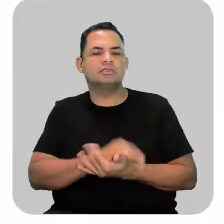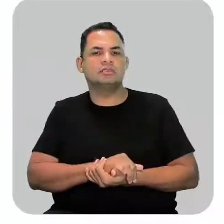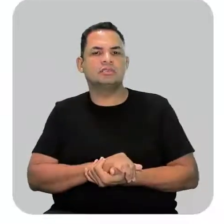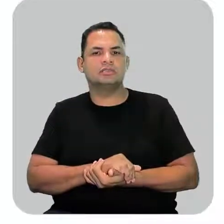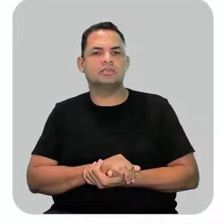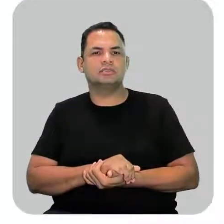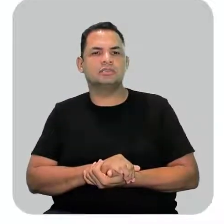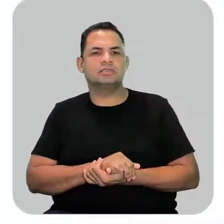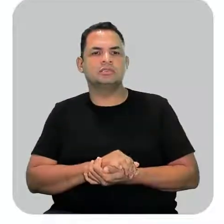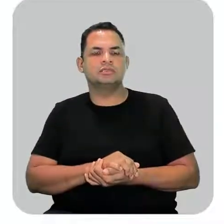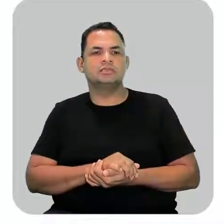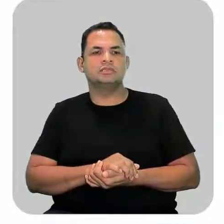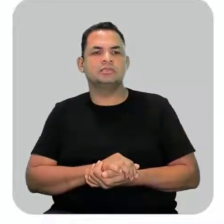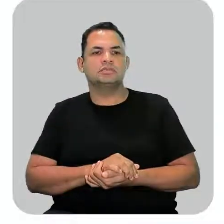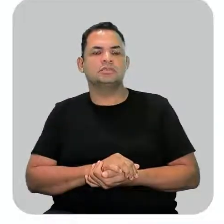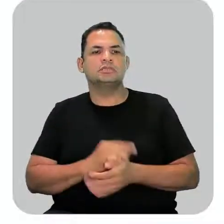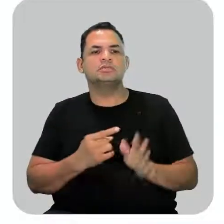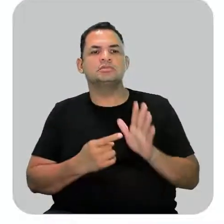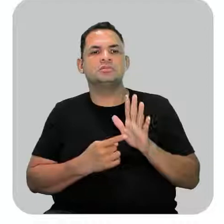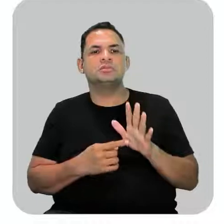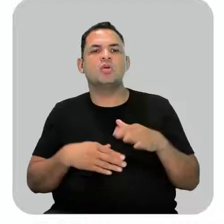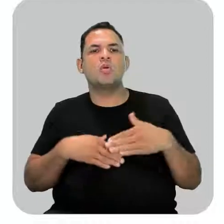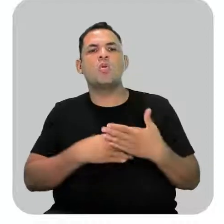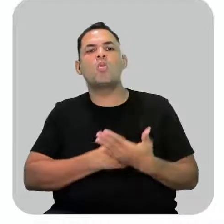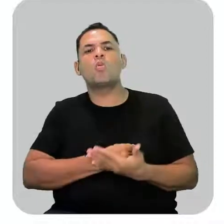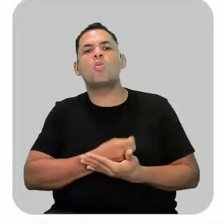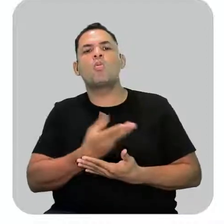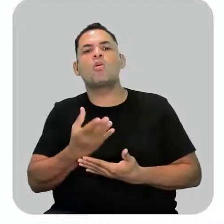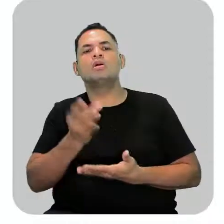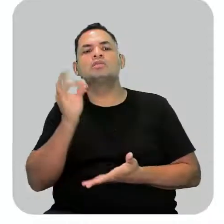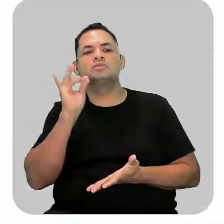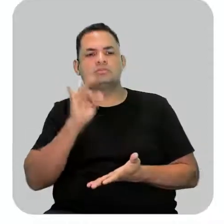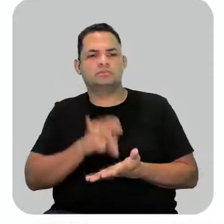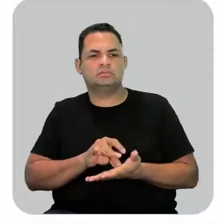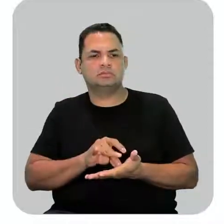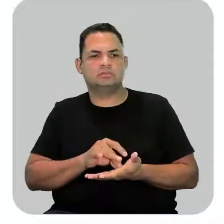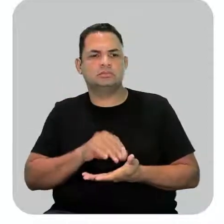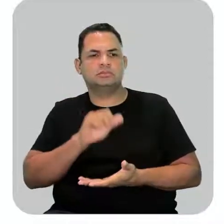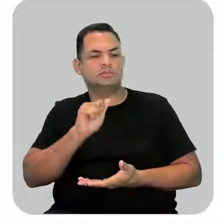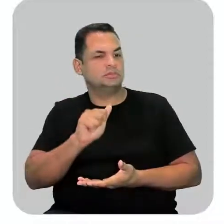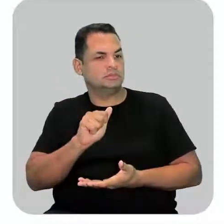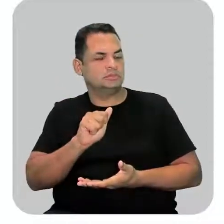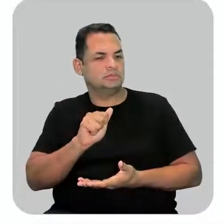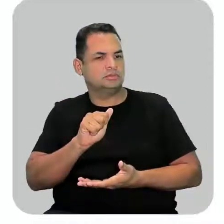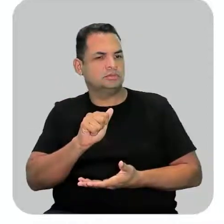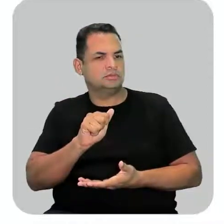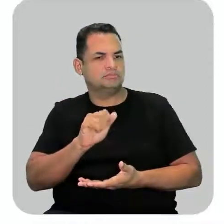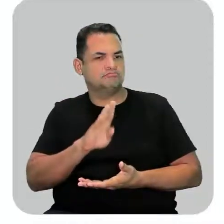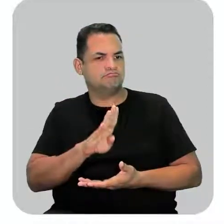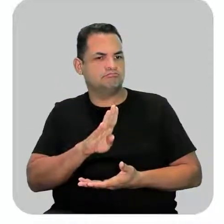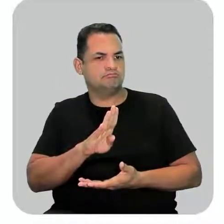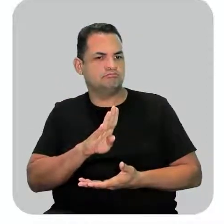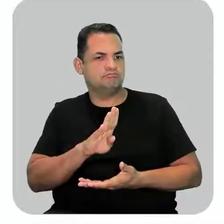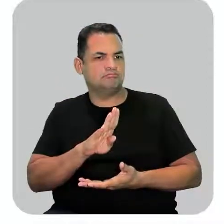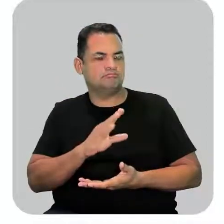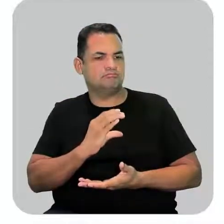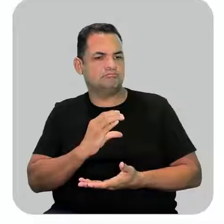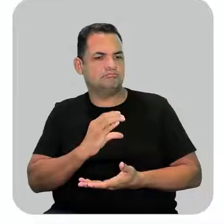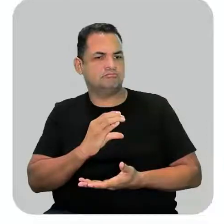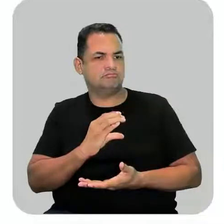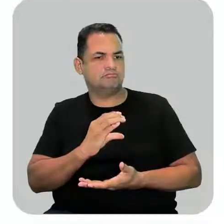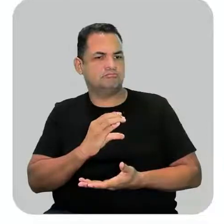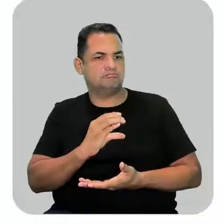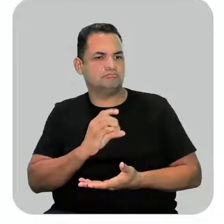aí você me fala aqui, quais são as verdadeiras? Letra A, letra B,